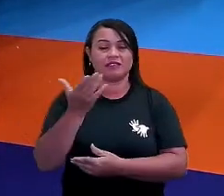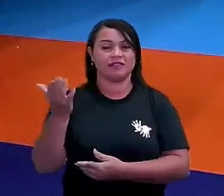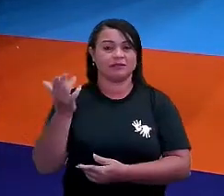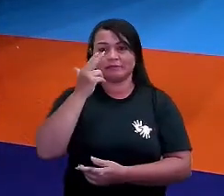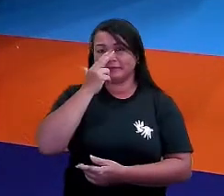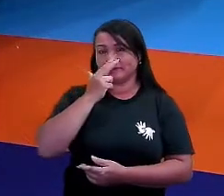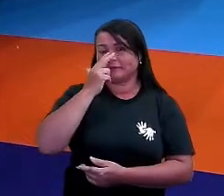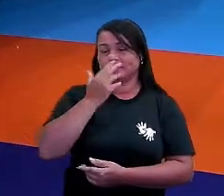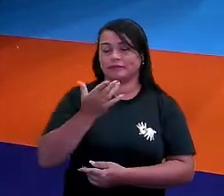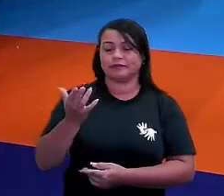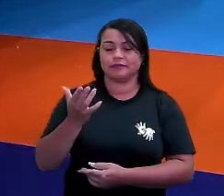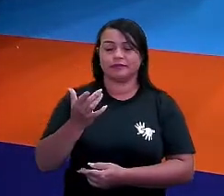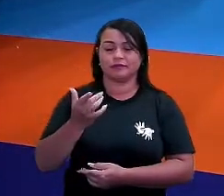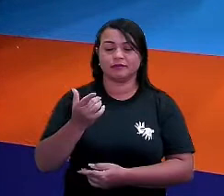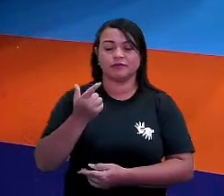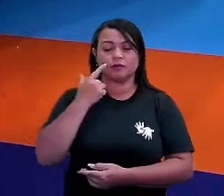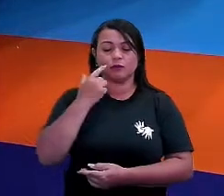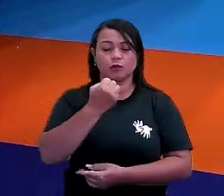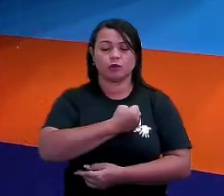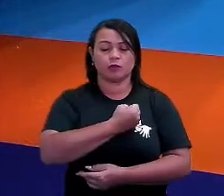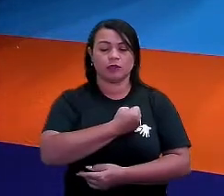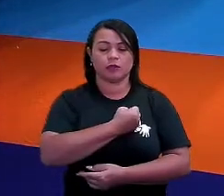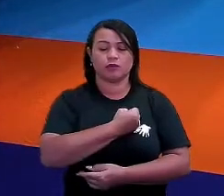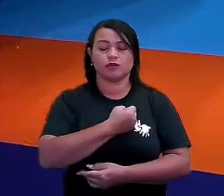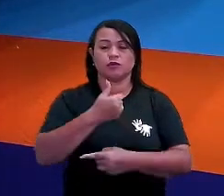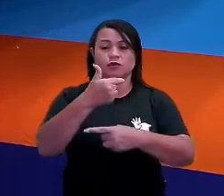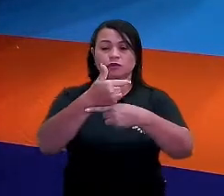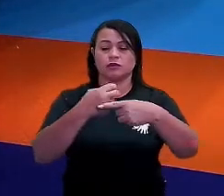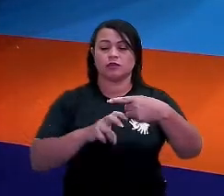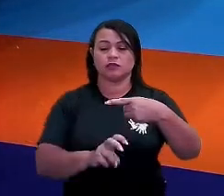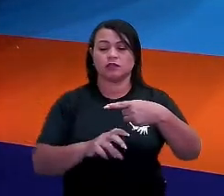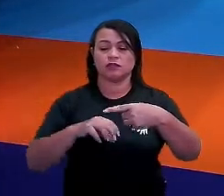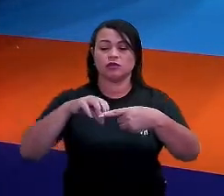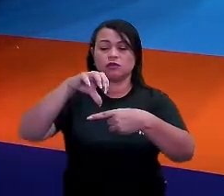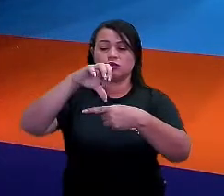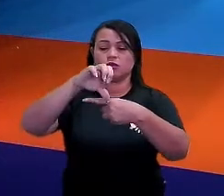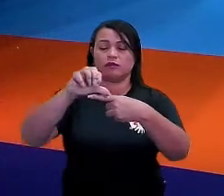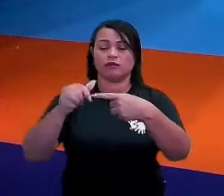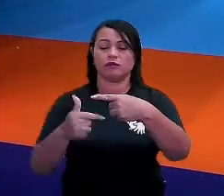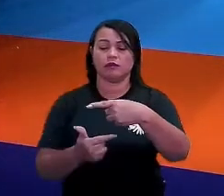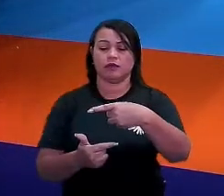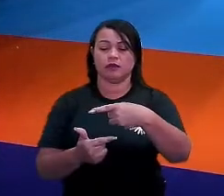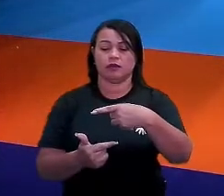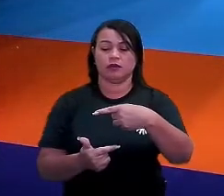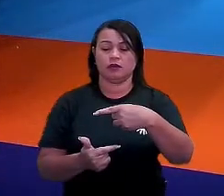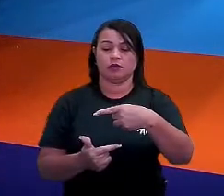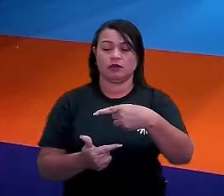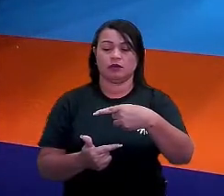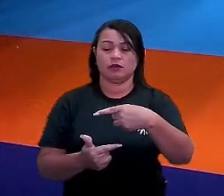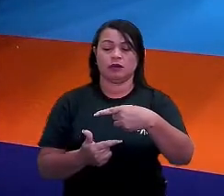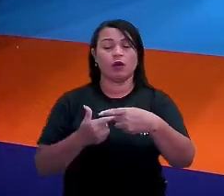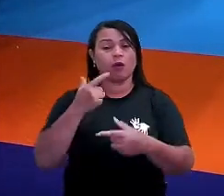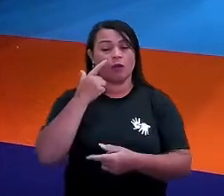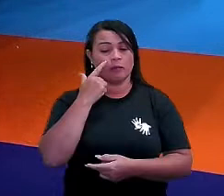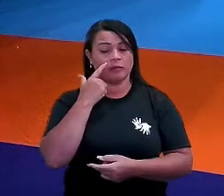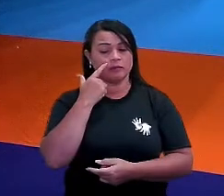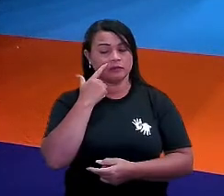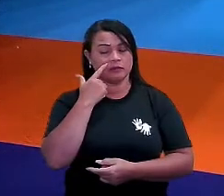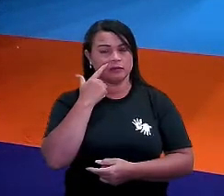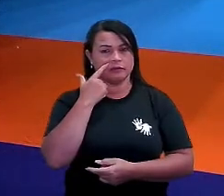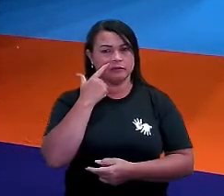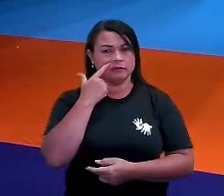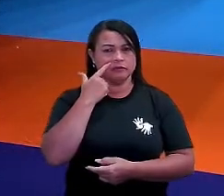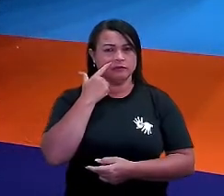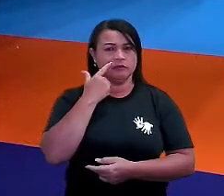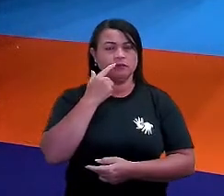a mesma coisa. Vamos com os números. 2/5, 9 meios. Vejam que, se está